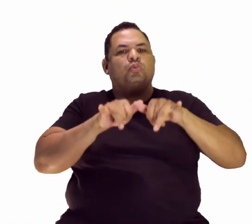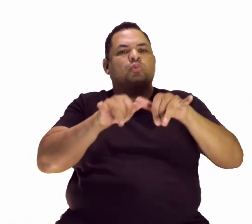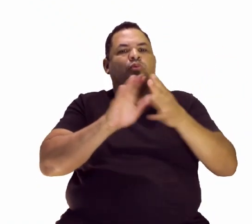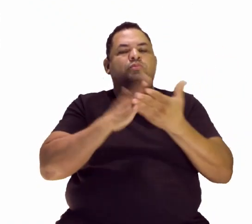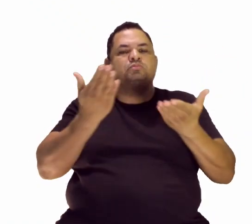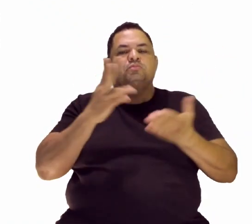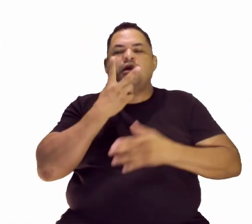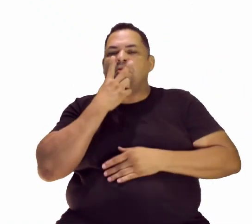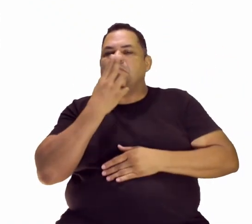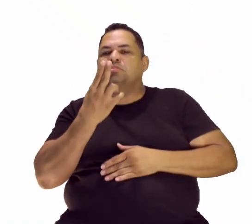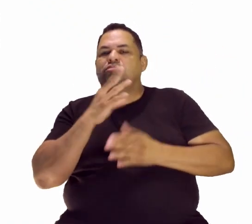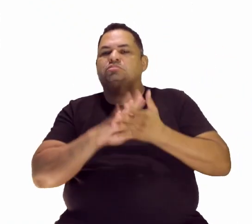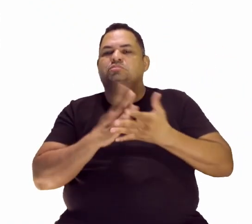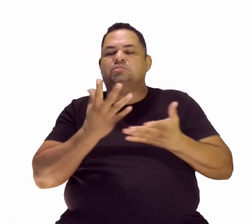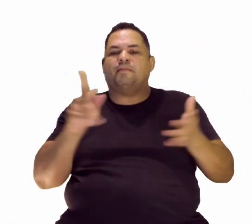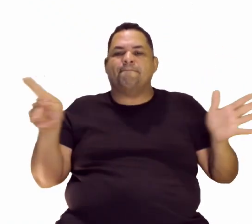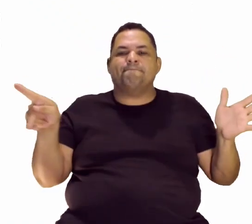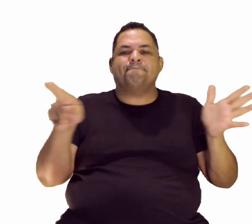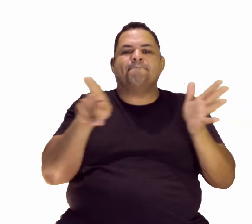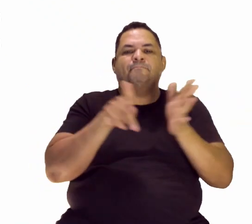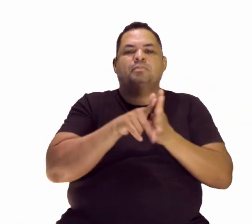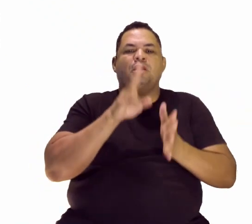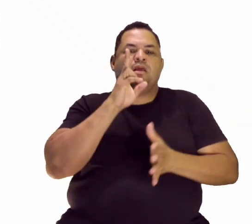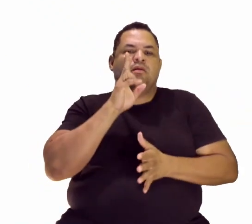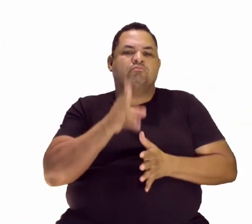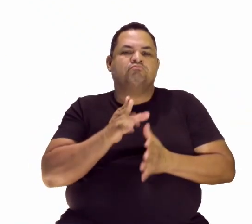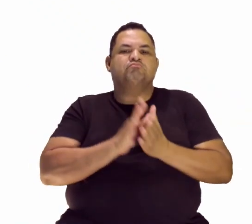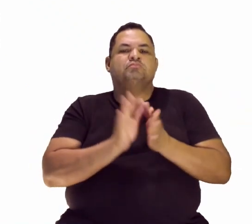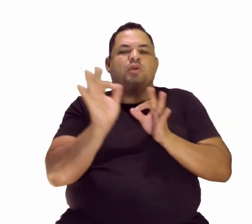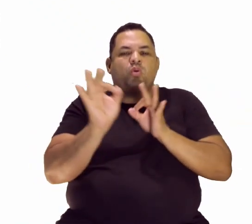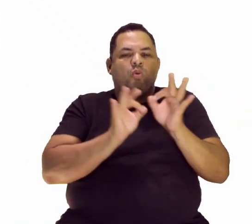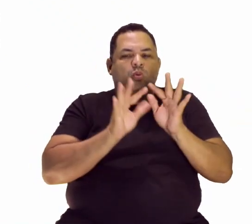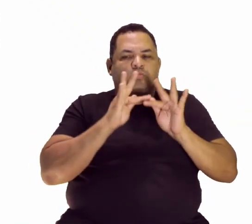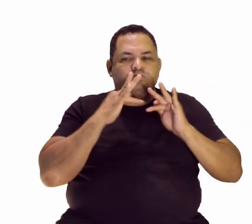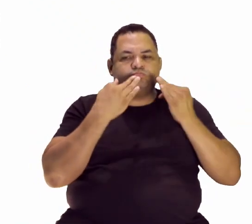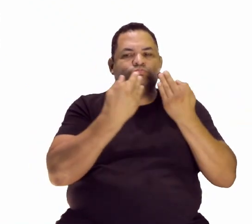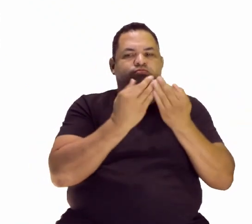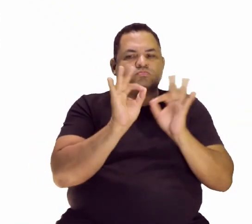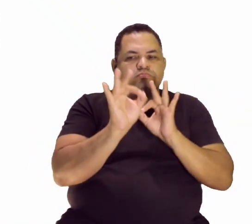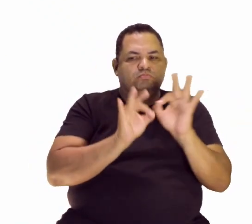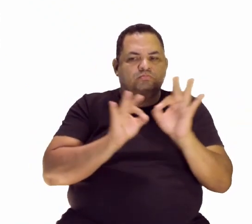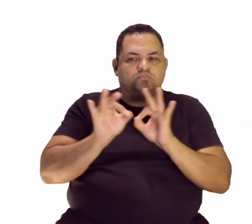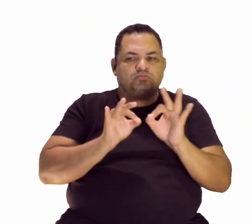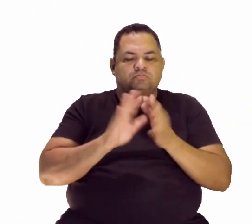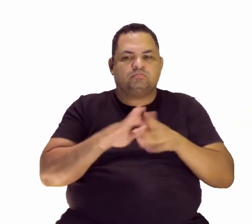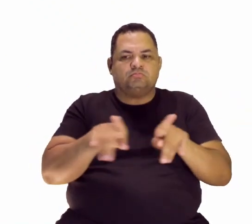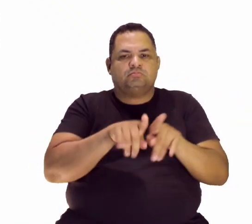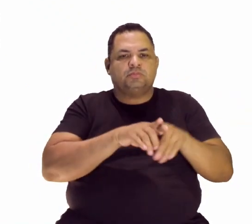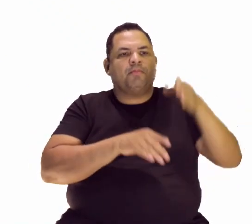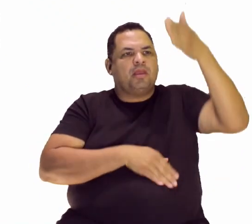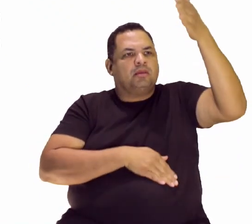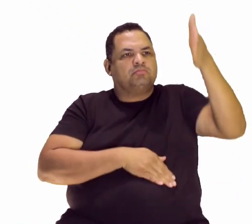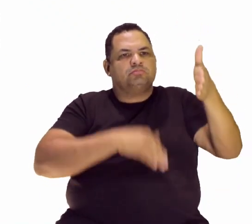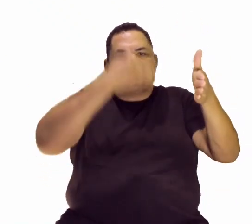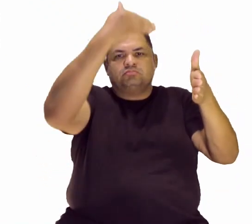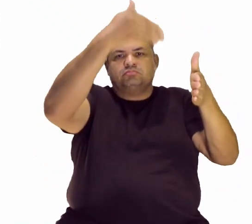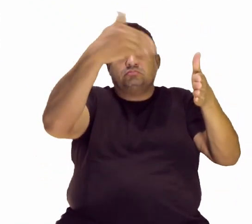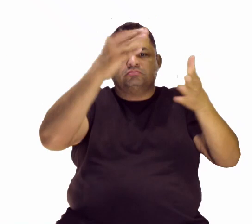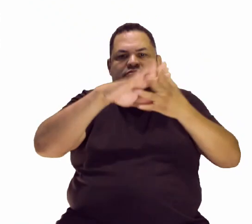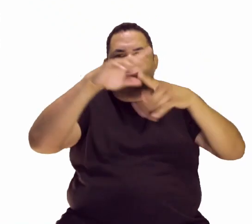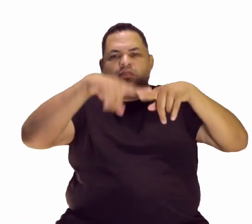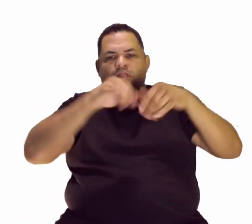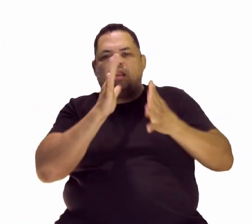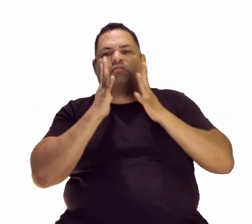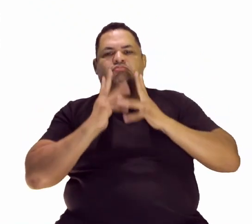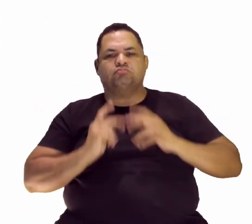químicos que têm propriedades semelhantes estão, digamos, numa mesma família, ok? E assim como no supermercado, material de